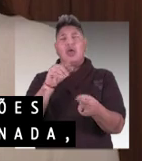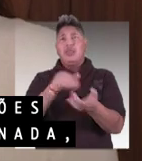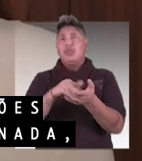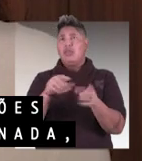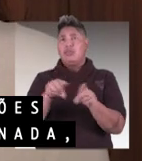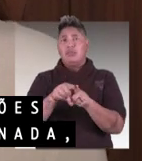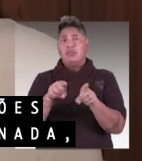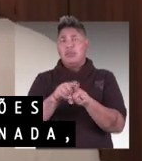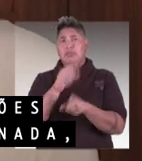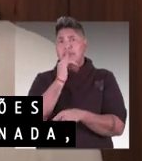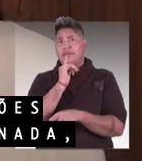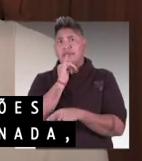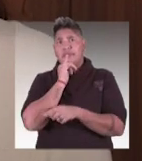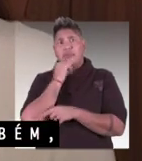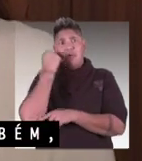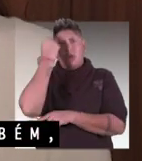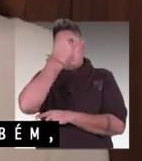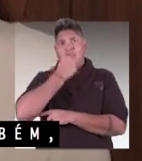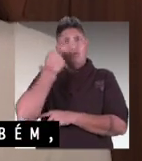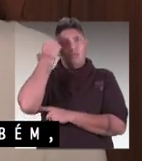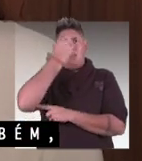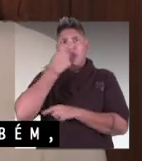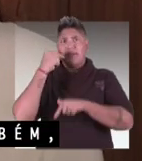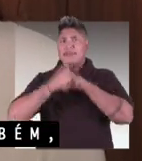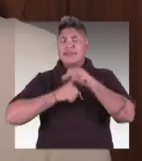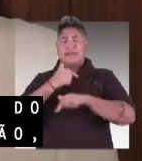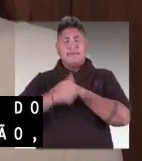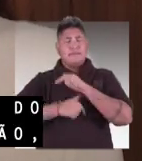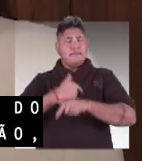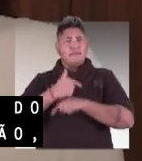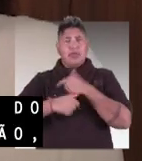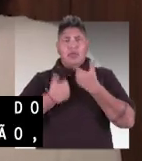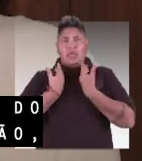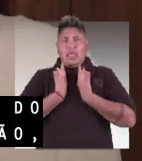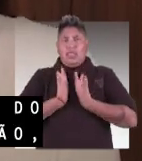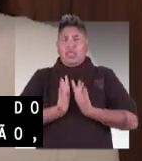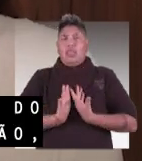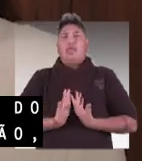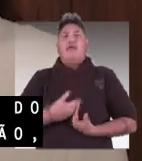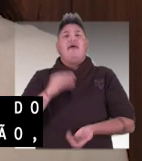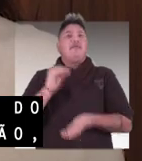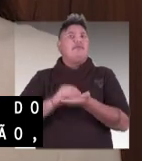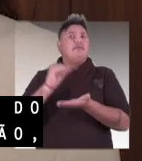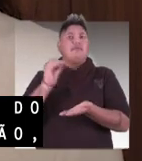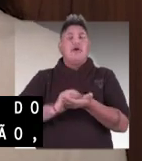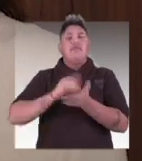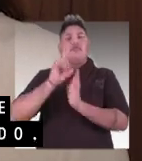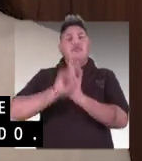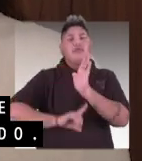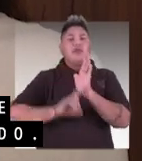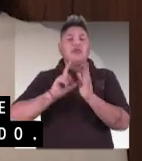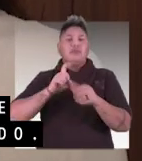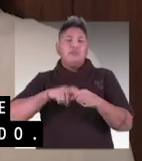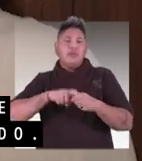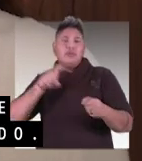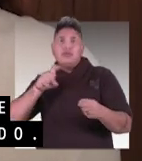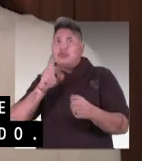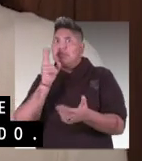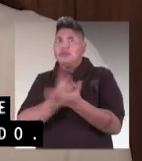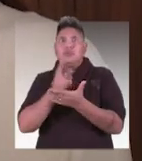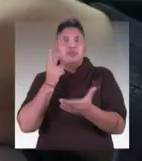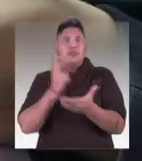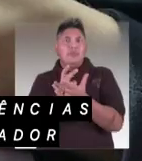como o excesso de jornada, que ela impacta também, e em função da falta do direito à desconexão, o trabalhador ele está